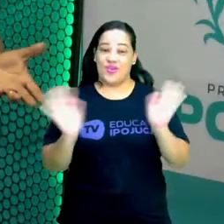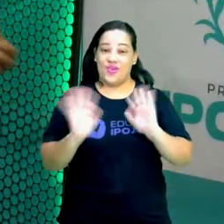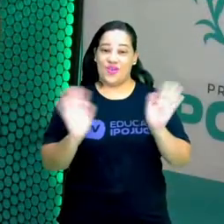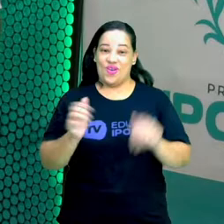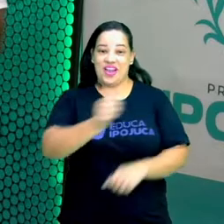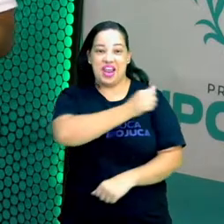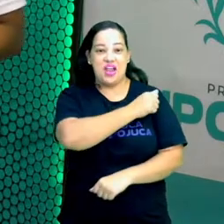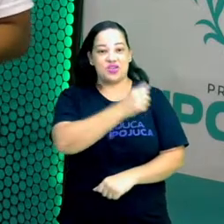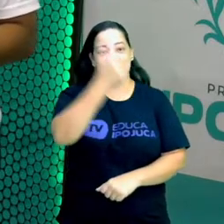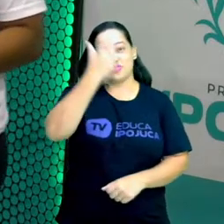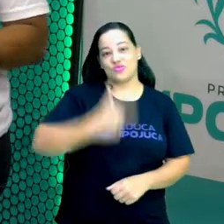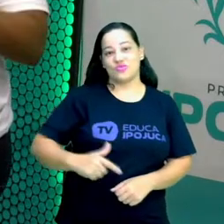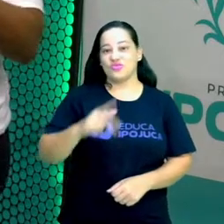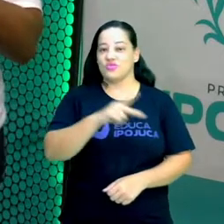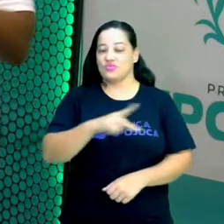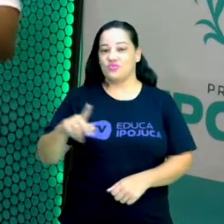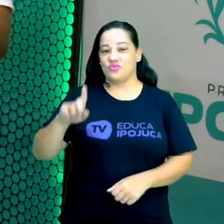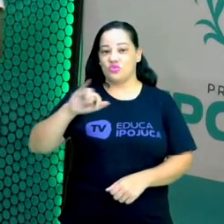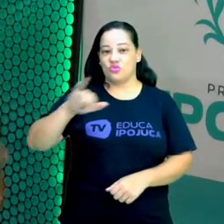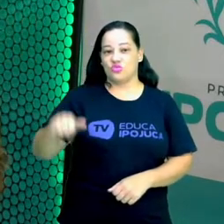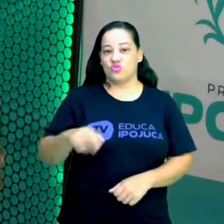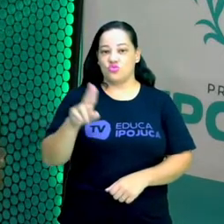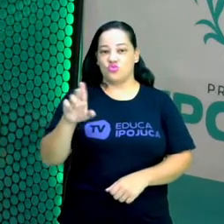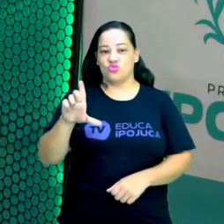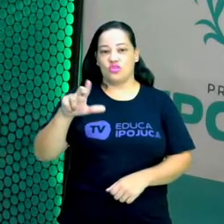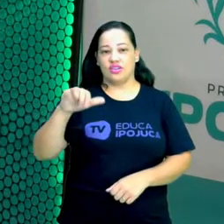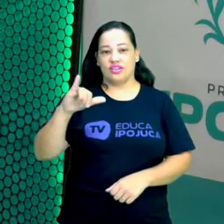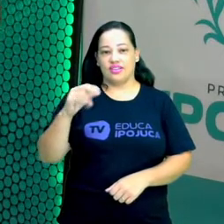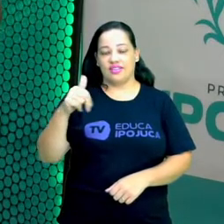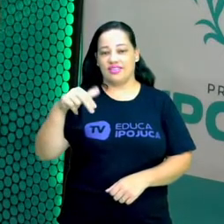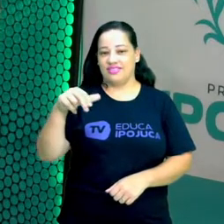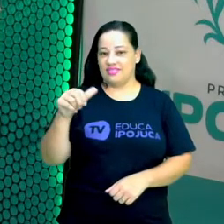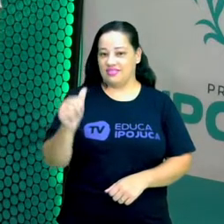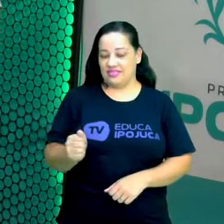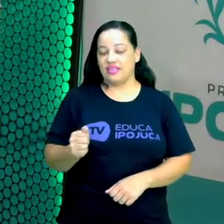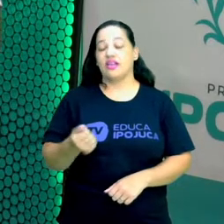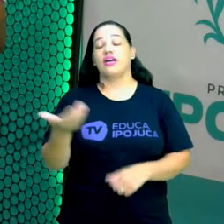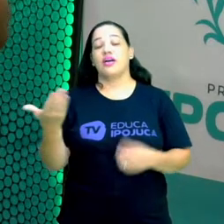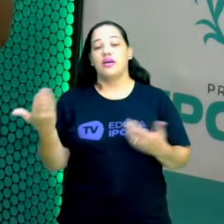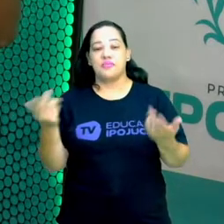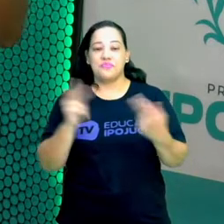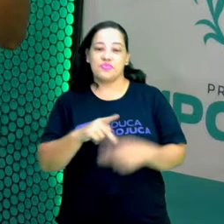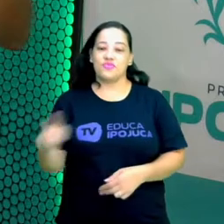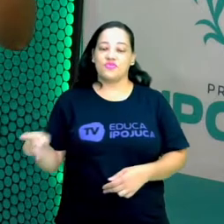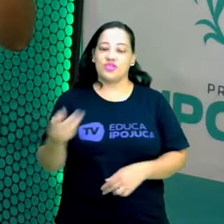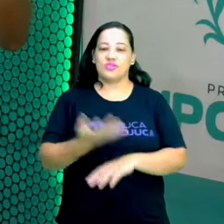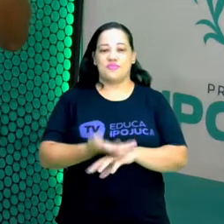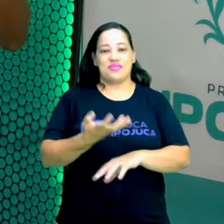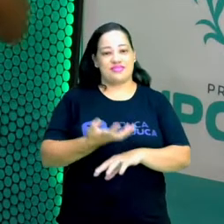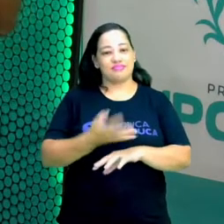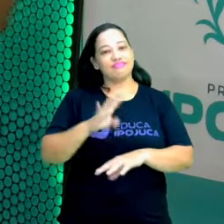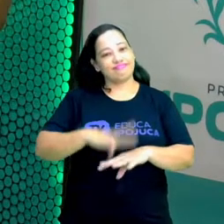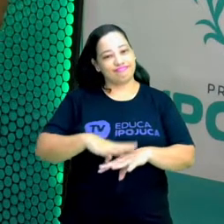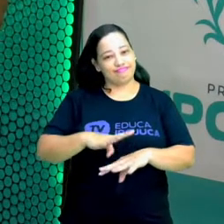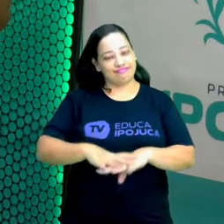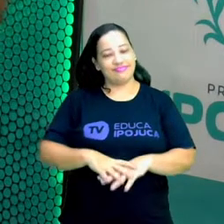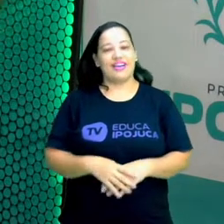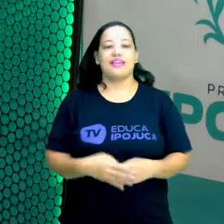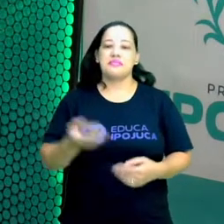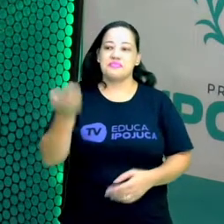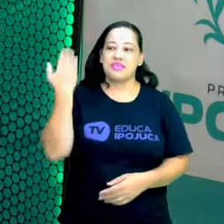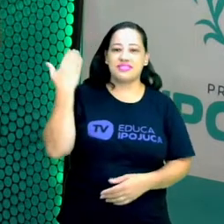Olá, aluno! Sou Juliana Arcanjo, professora de matemática. Estive com vocês na última aula. Olha